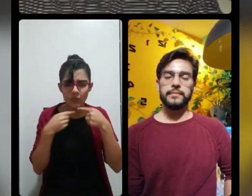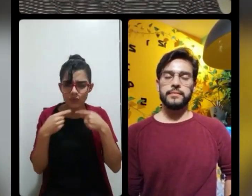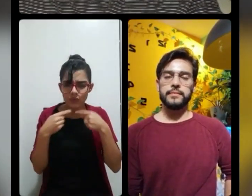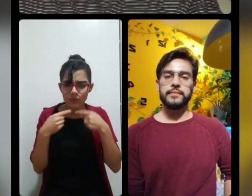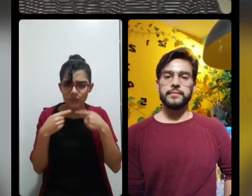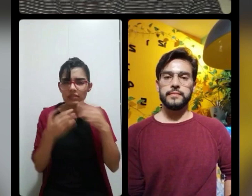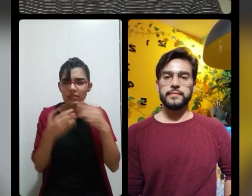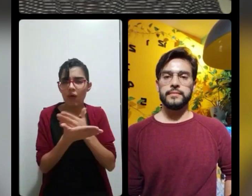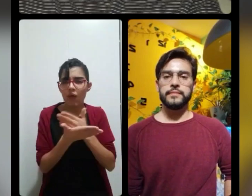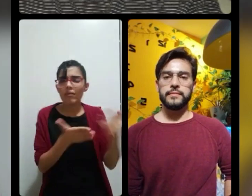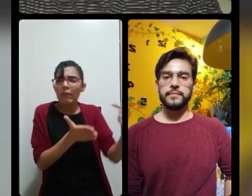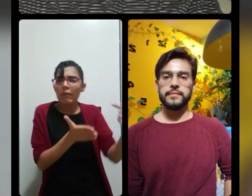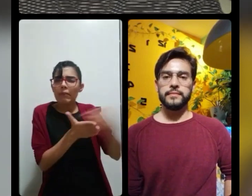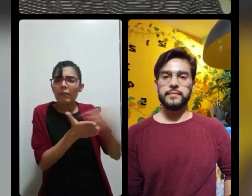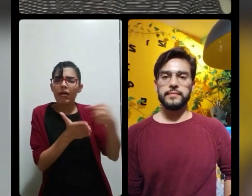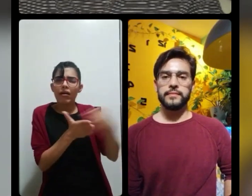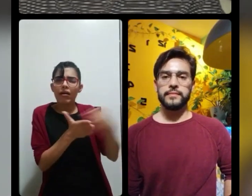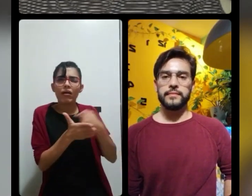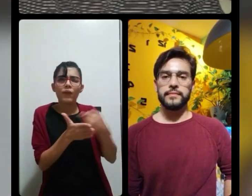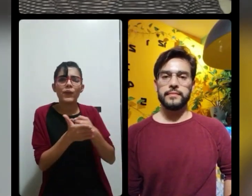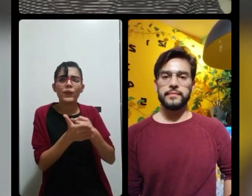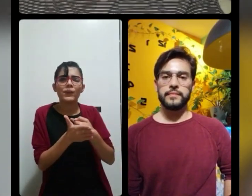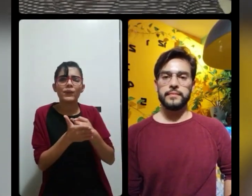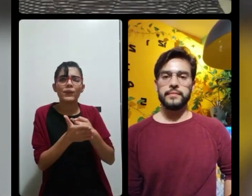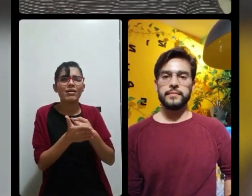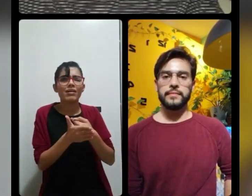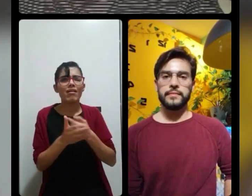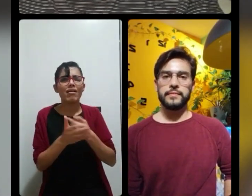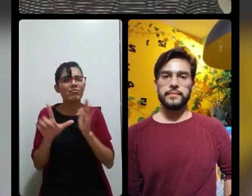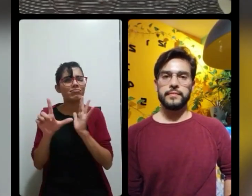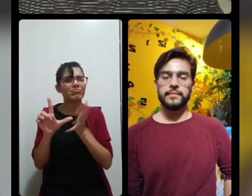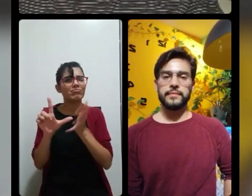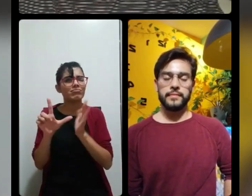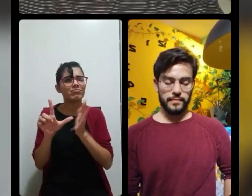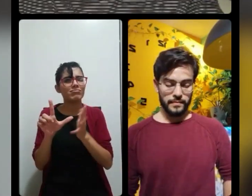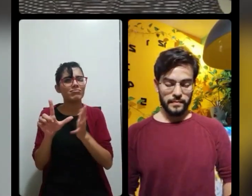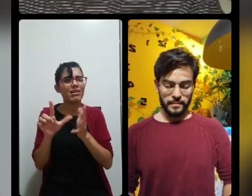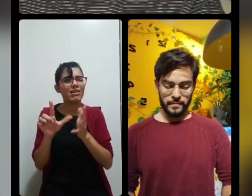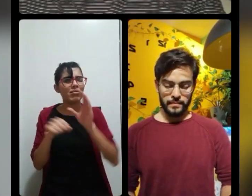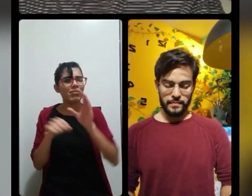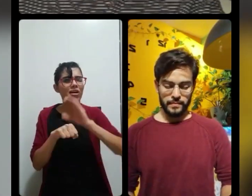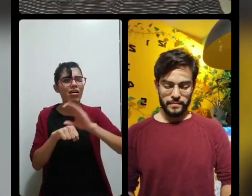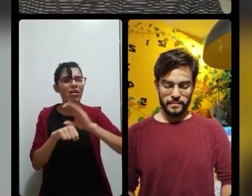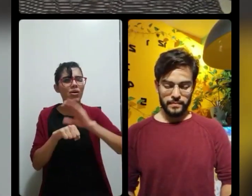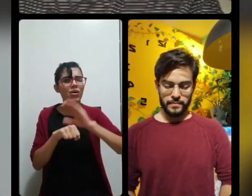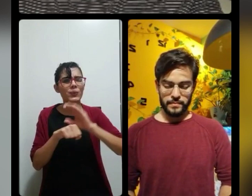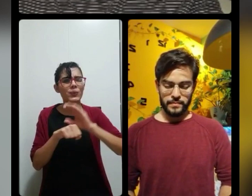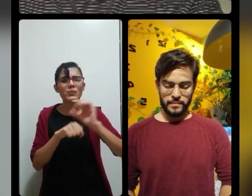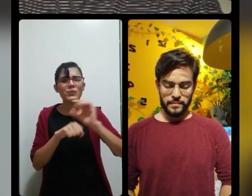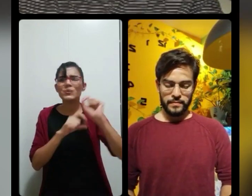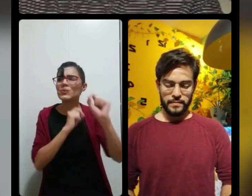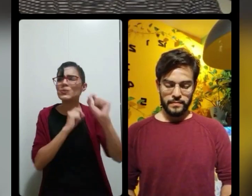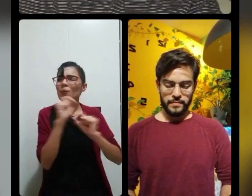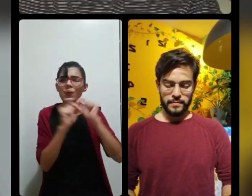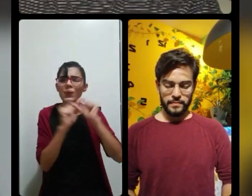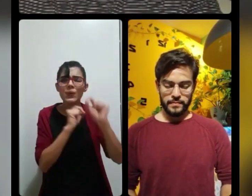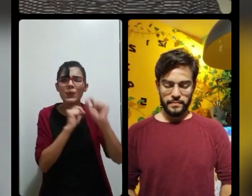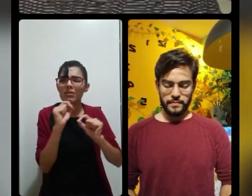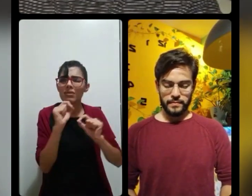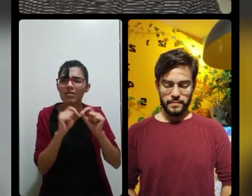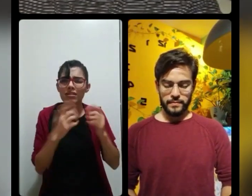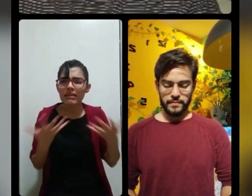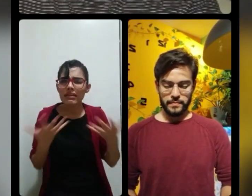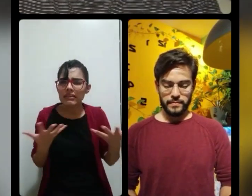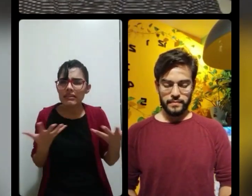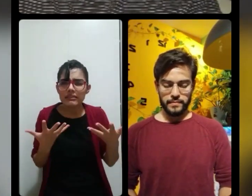atualmente, né, eu já saí da universidade já tem mais de 20 anos, meu pai também já se aposentou e tudo, isso é uma coisa, é um